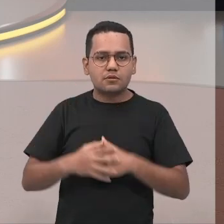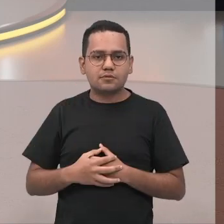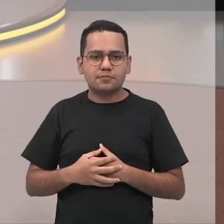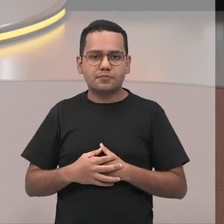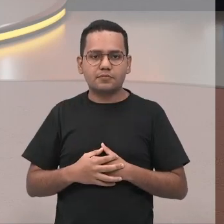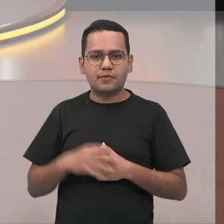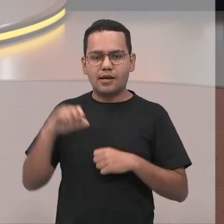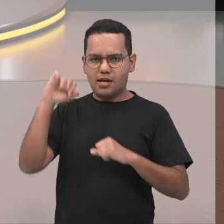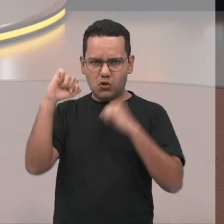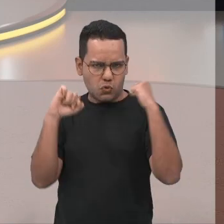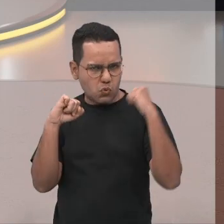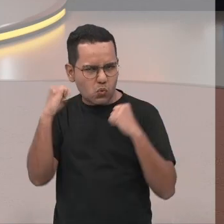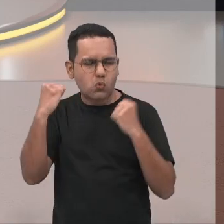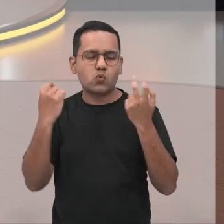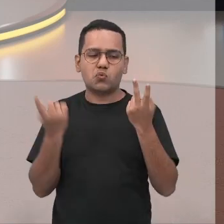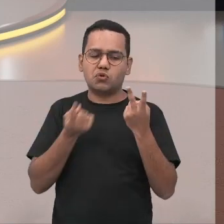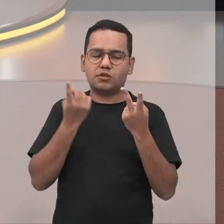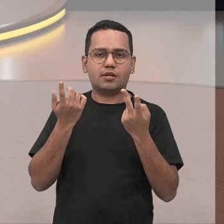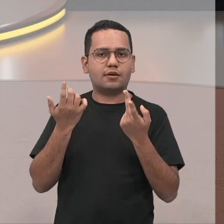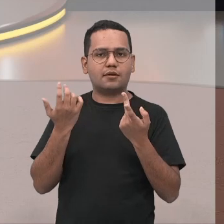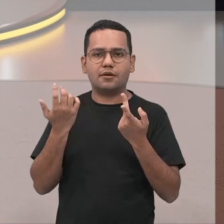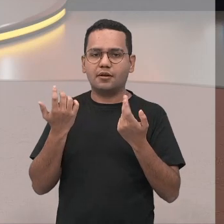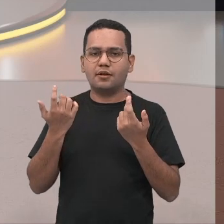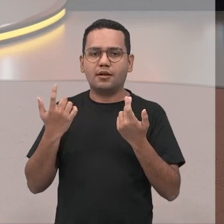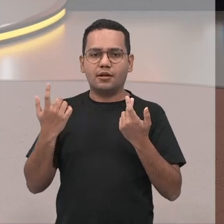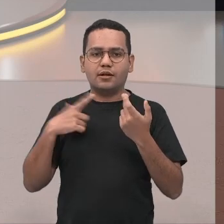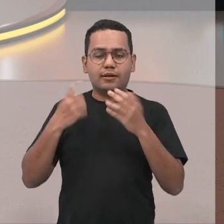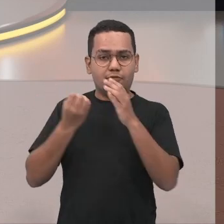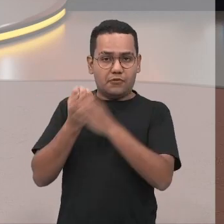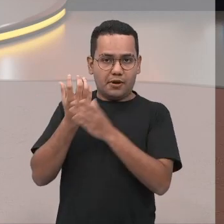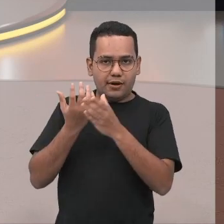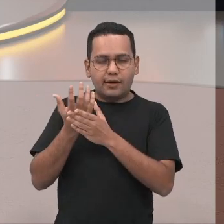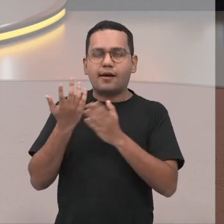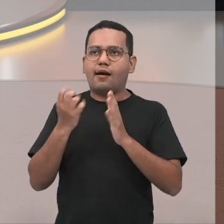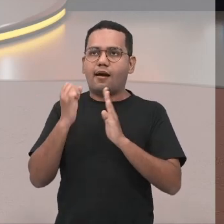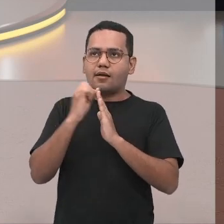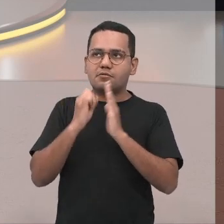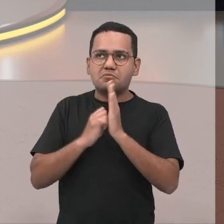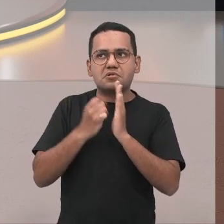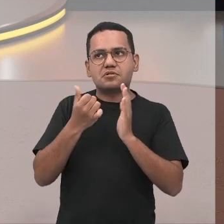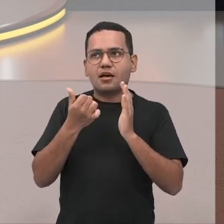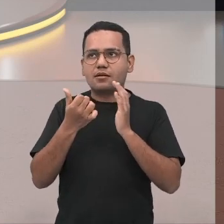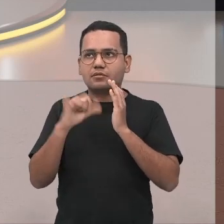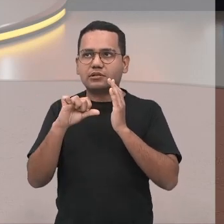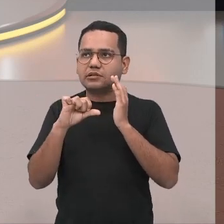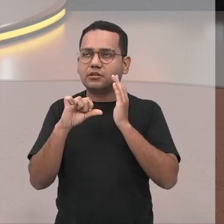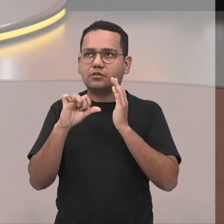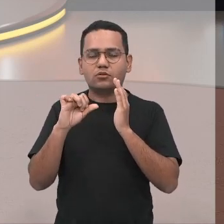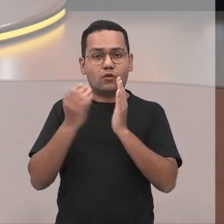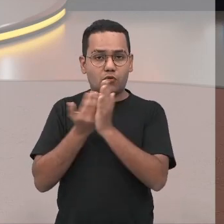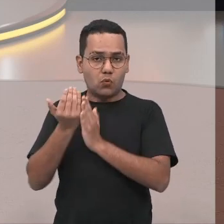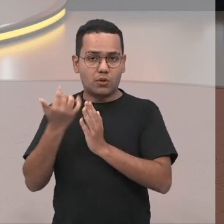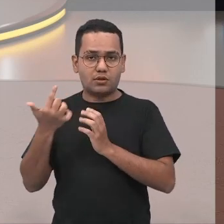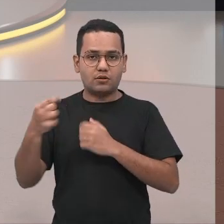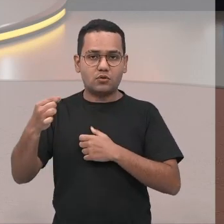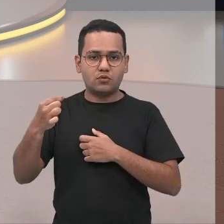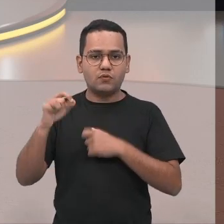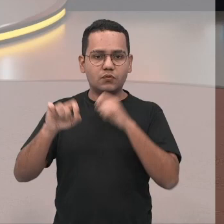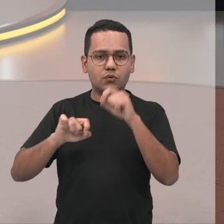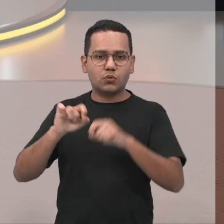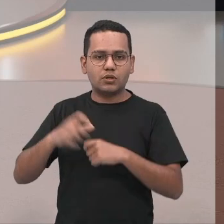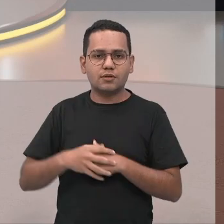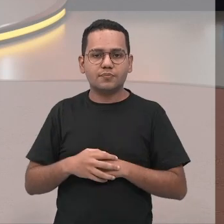a indústria nascente lá no final do século XIX, do século XX, passou então a ser uma